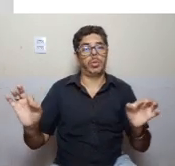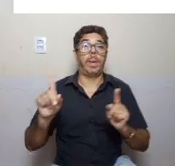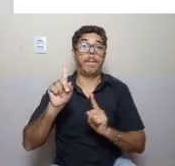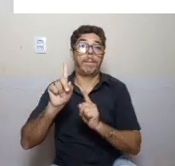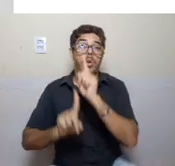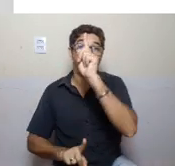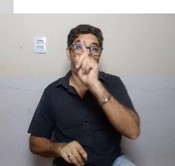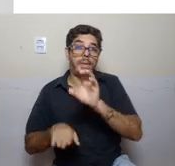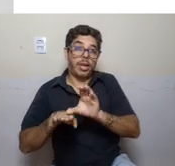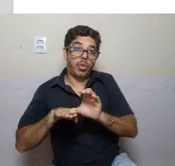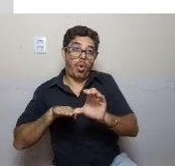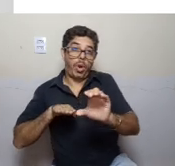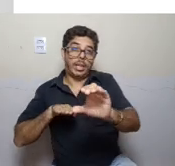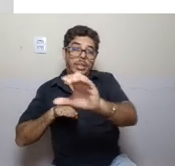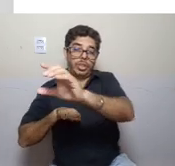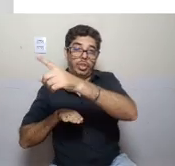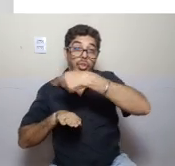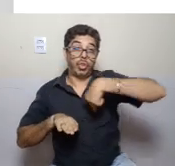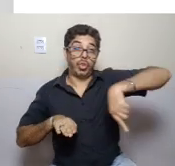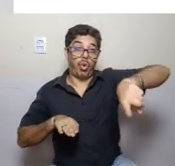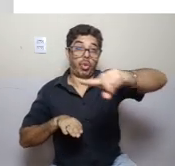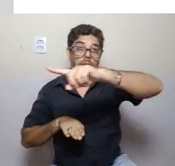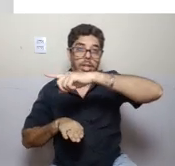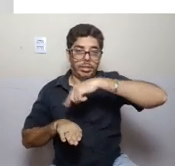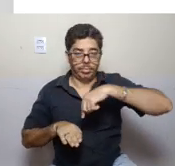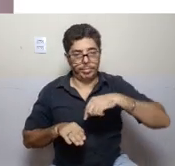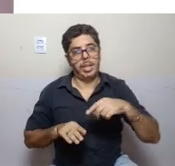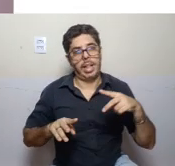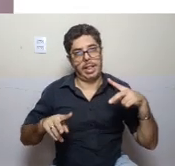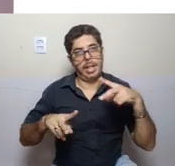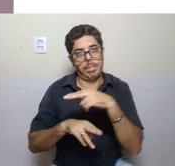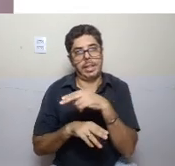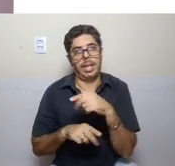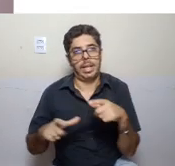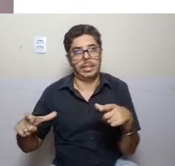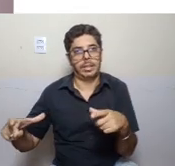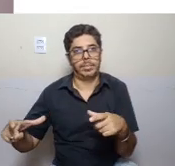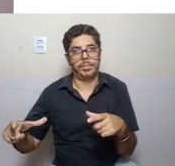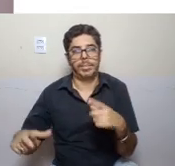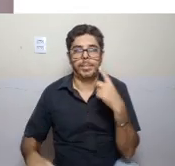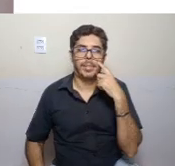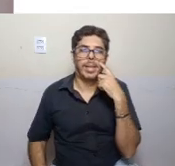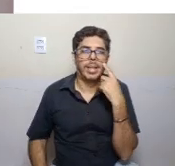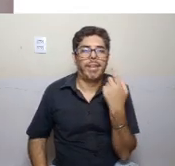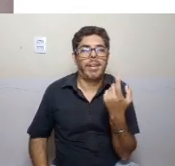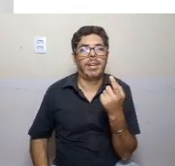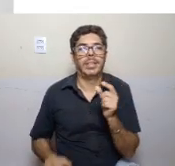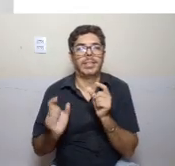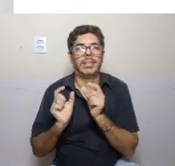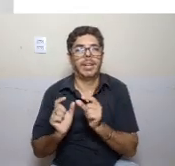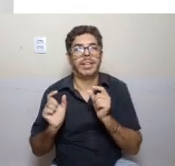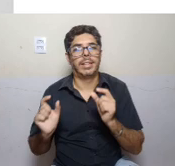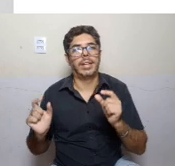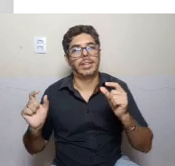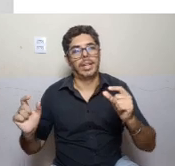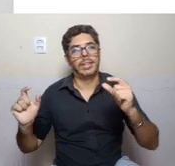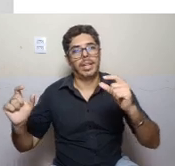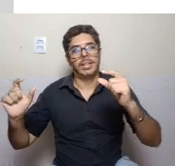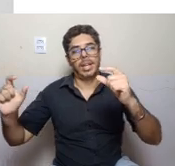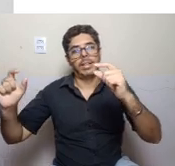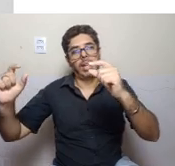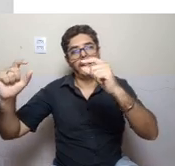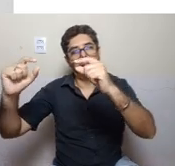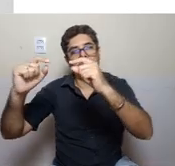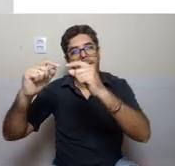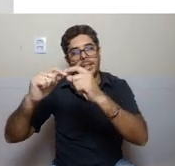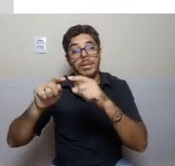à corrente total delimitada pelo caminho de integração. Veja que a integral de linha é apenas uma forma abreviada de dizer: divida